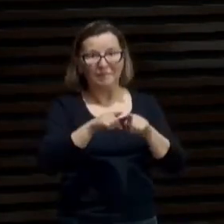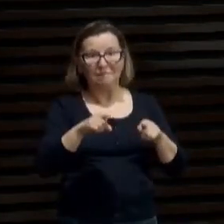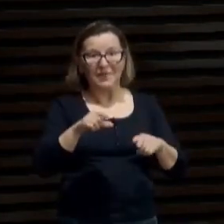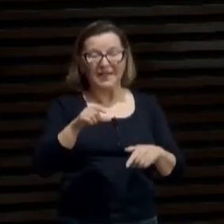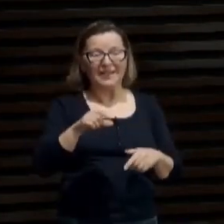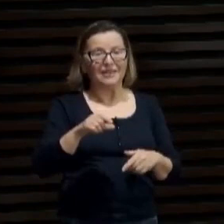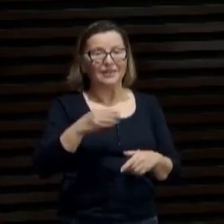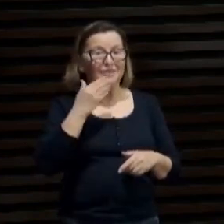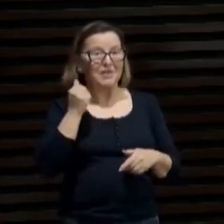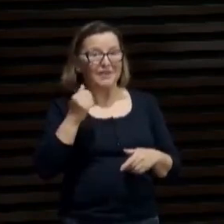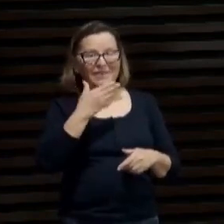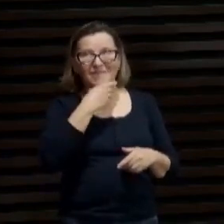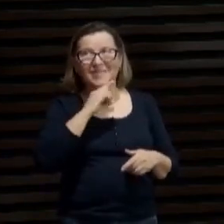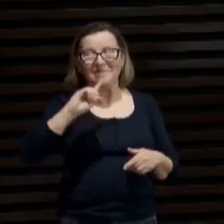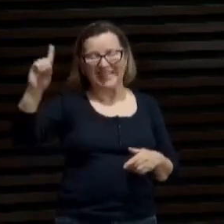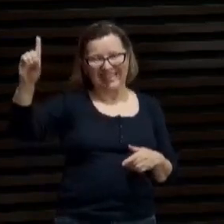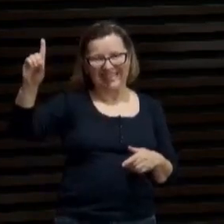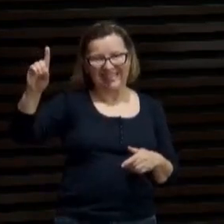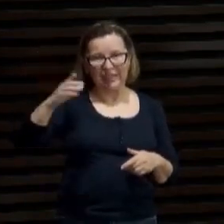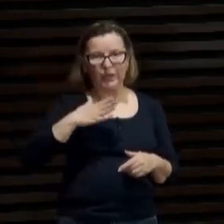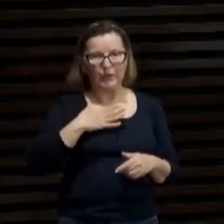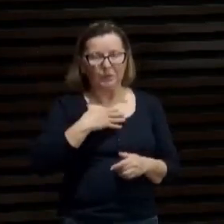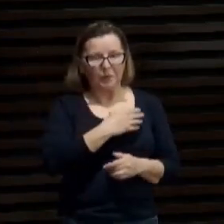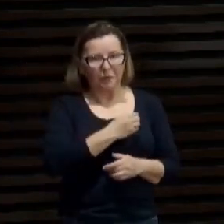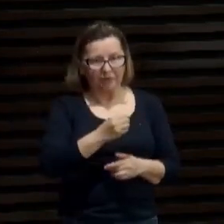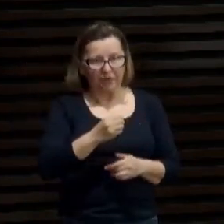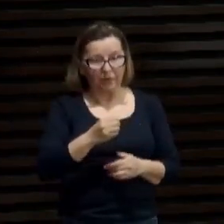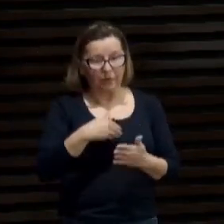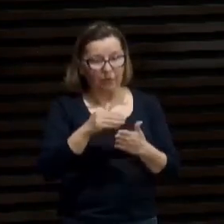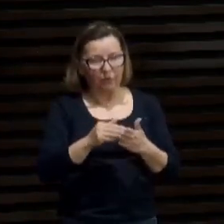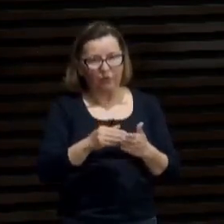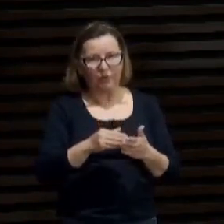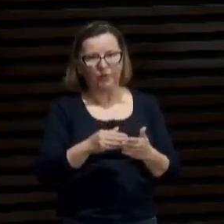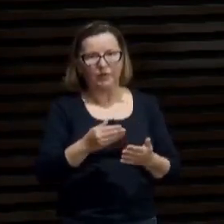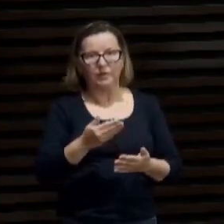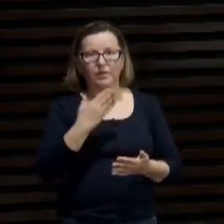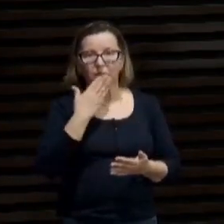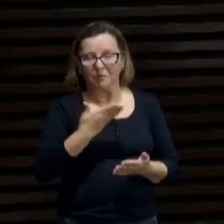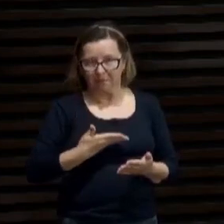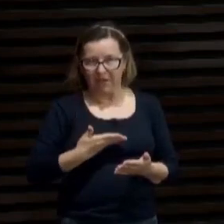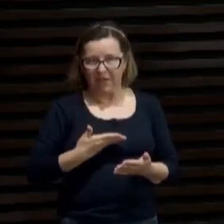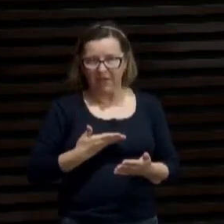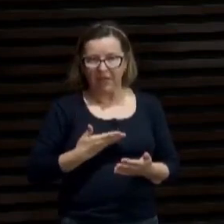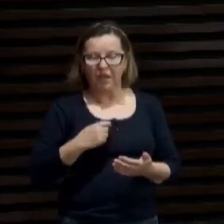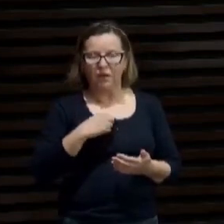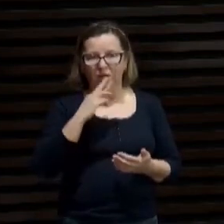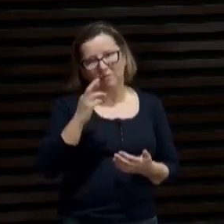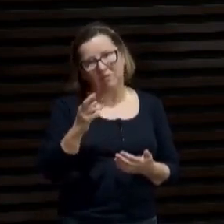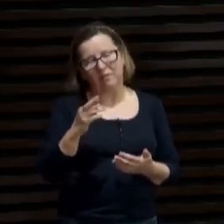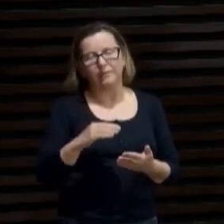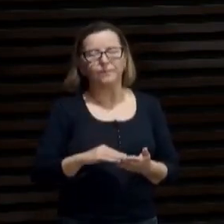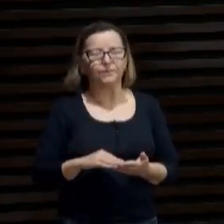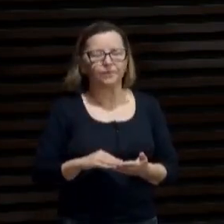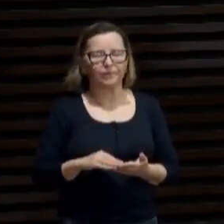E os meus filhos, tudo que eles me pedem, eu respondo para eles. Nem sempre coincide com a vontade deles. Né? Até eu dei o exemplo aqui